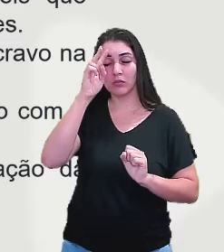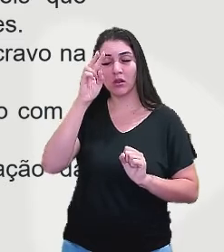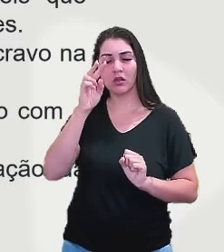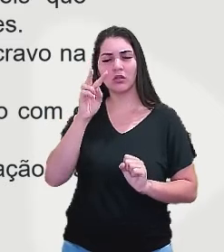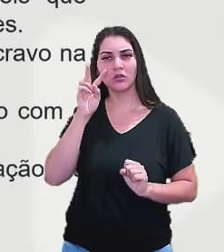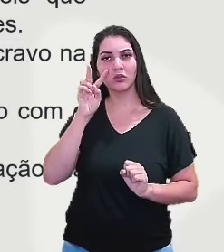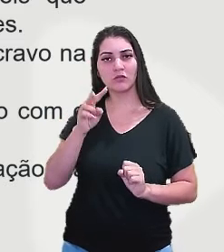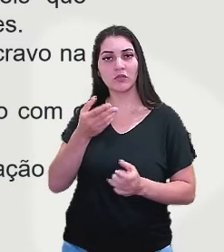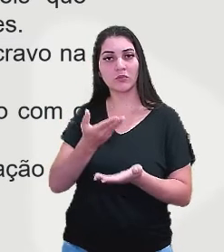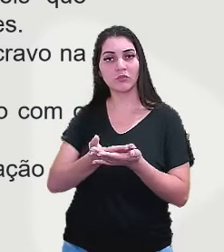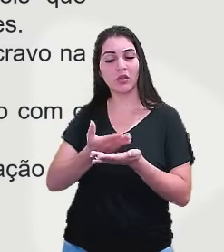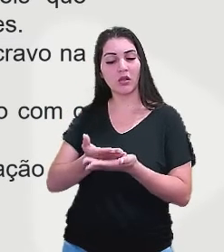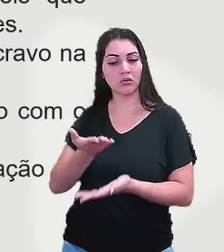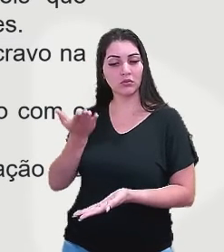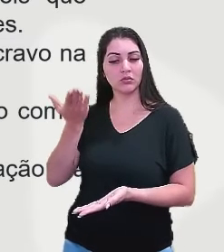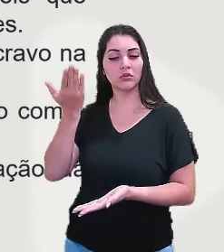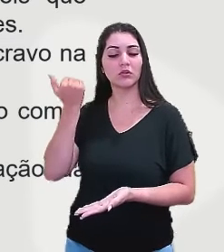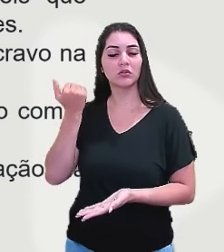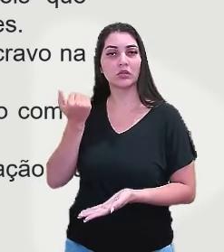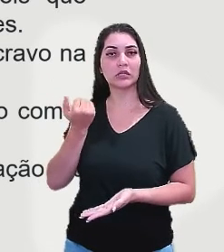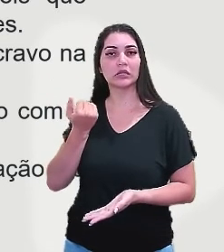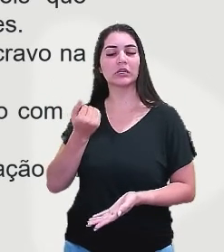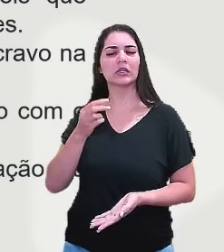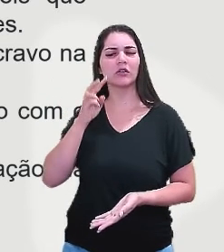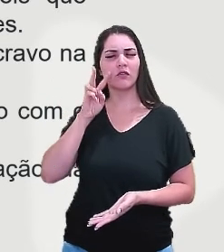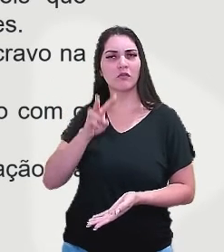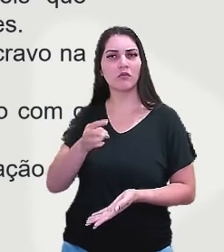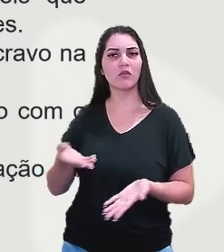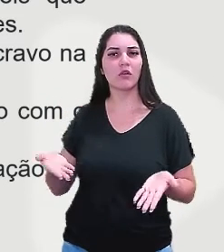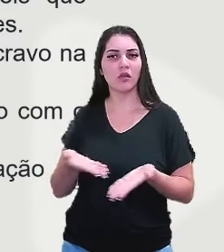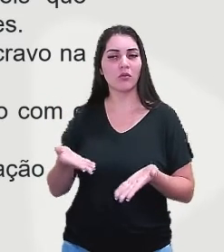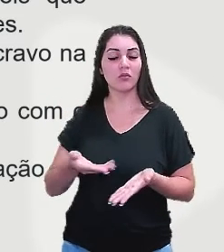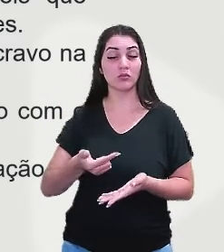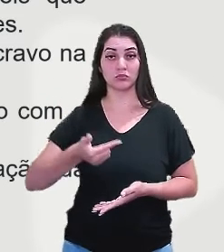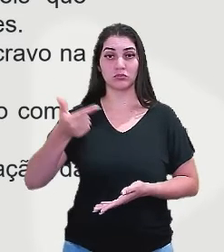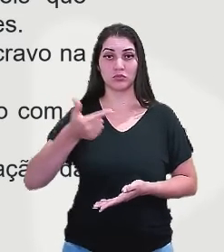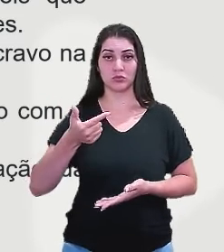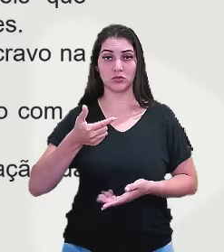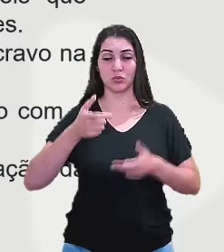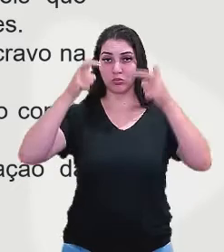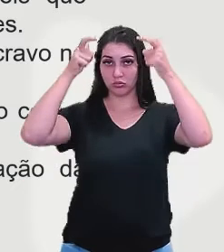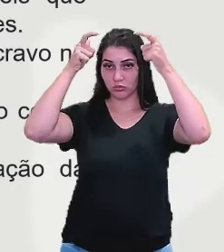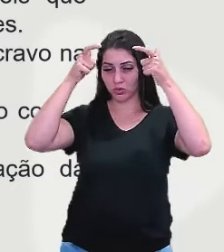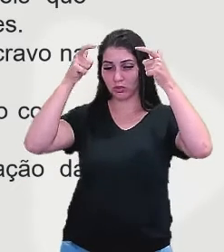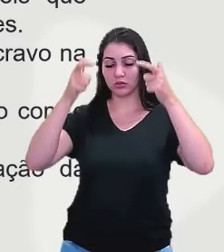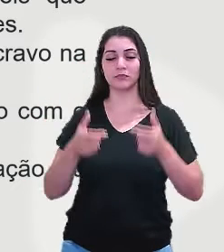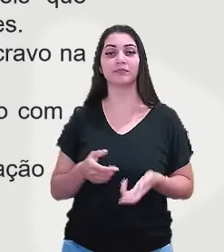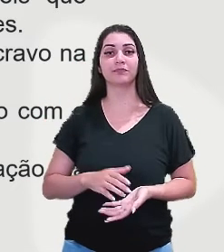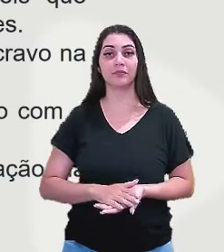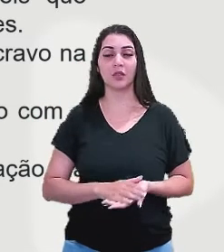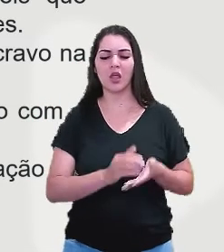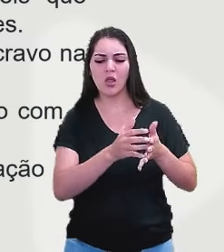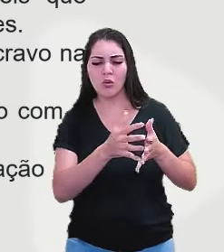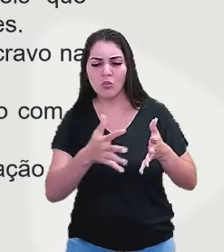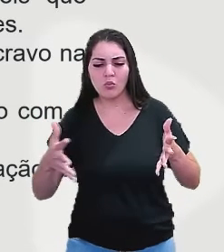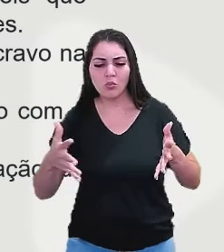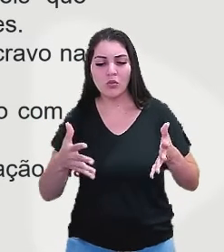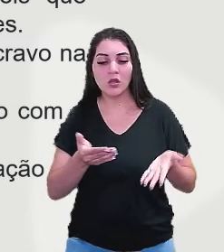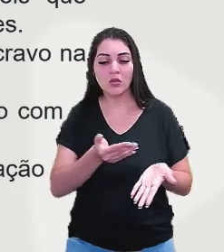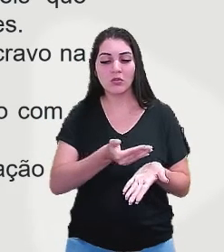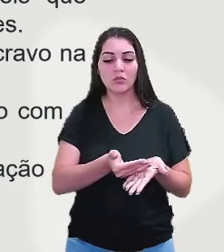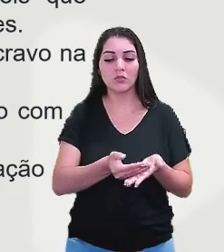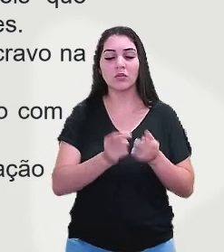na aula anterior e que veremos agora do segundo reinado. Então, o período, ele